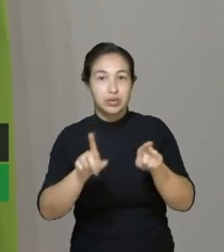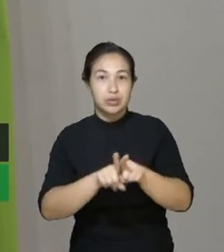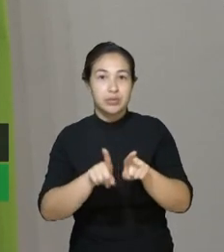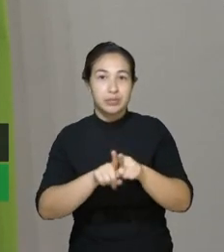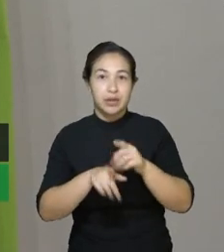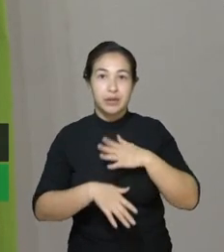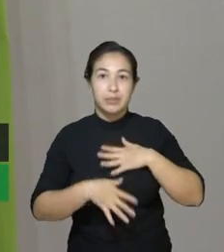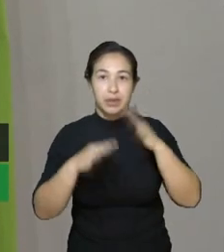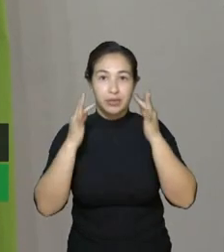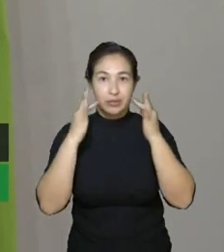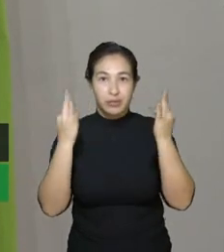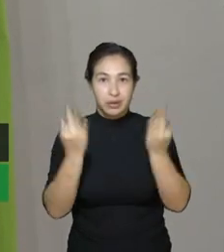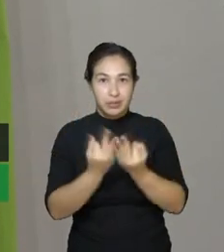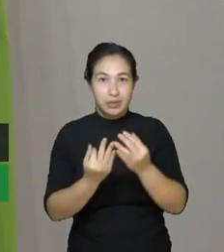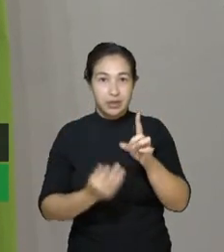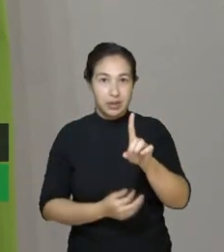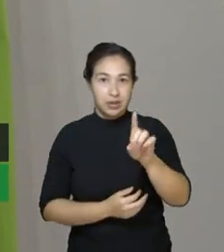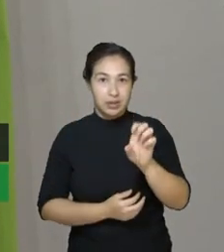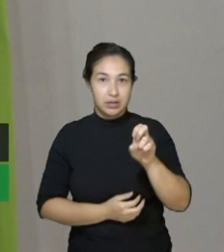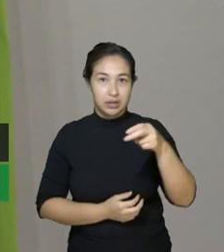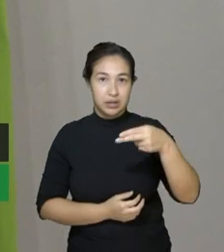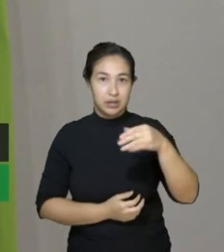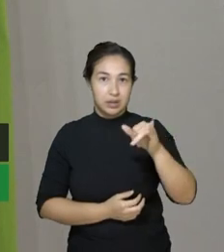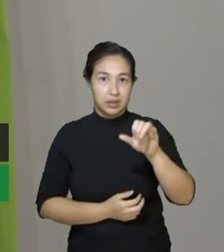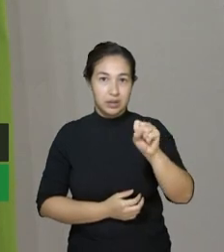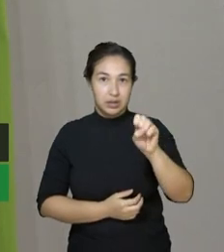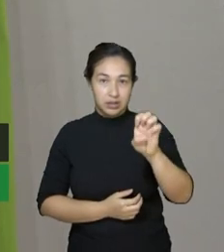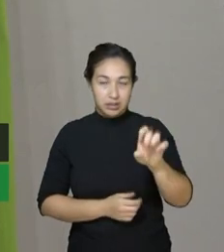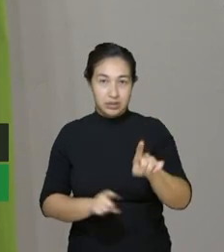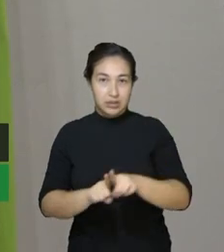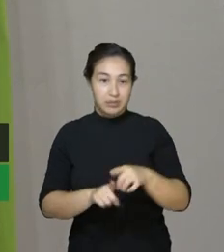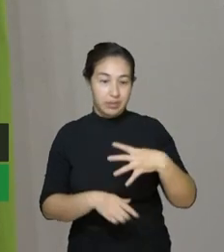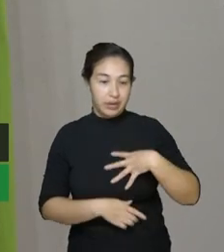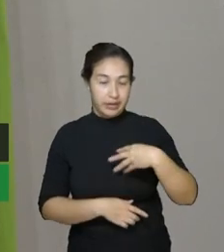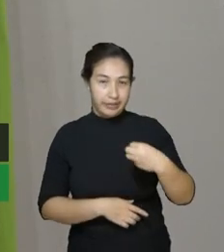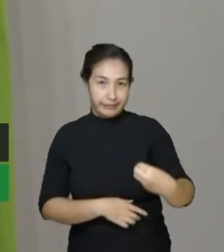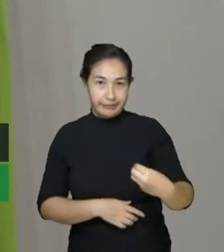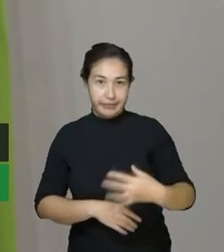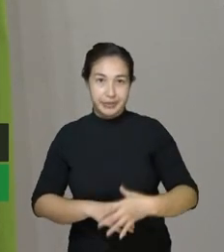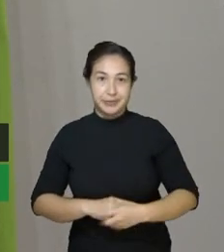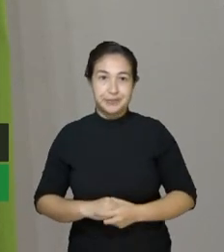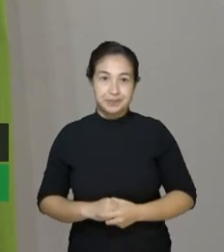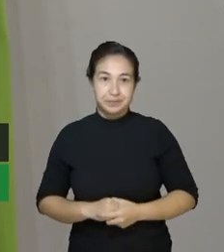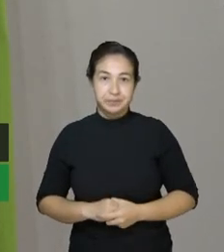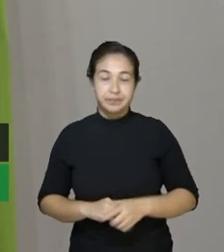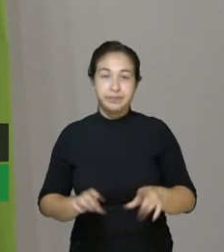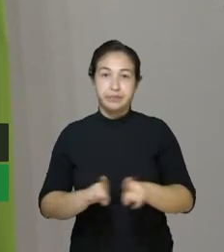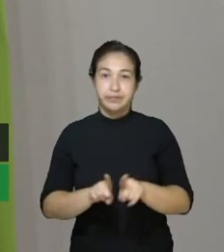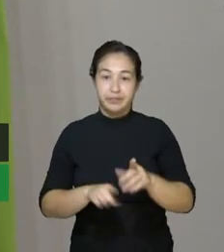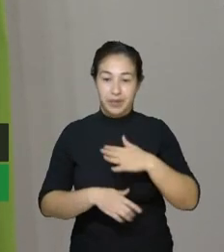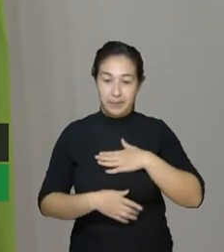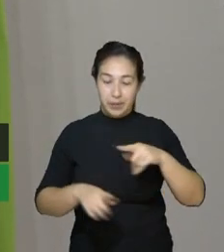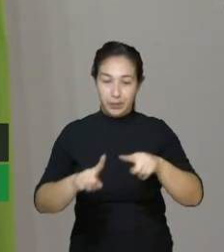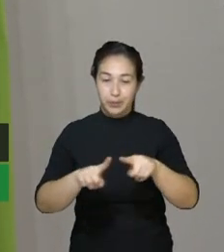família, Denise, minha amada, meus filhos, Israel, Deise. Agradecer ao meu